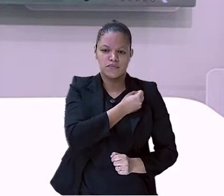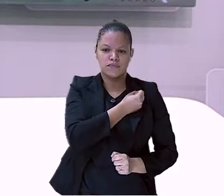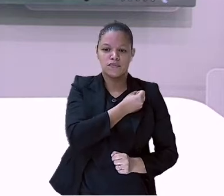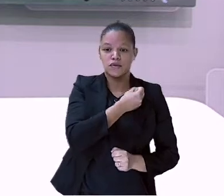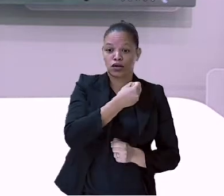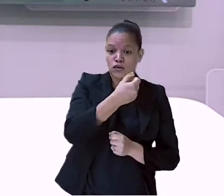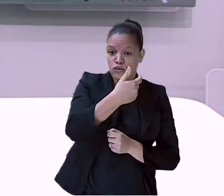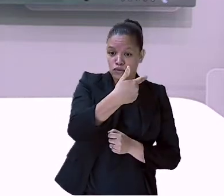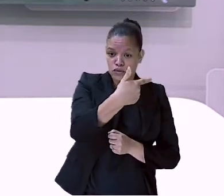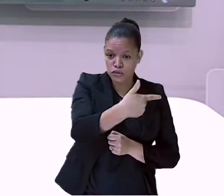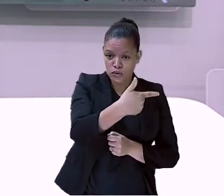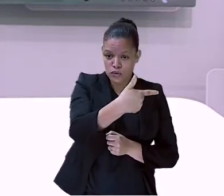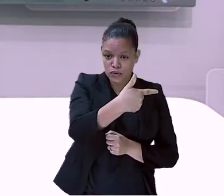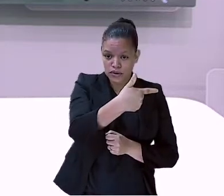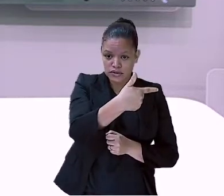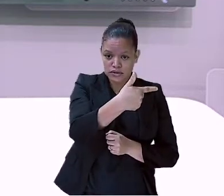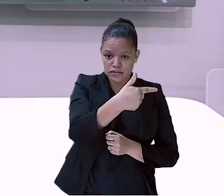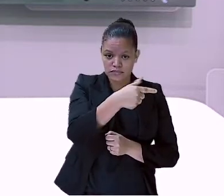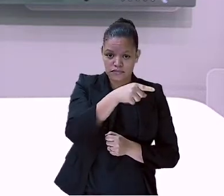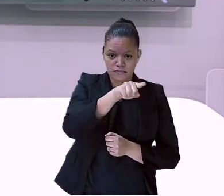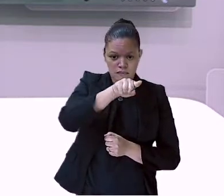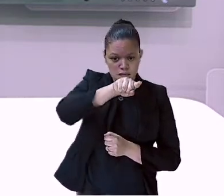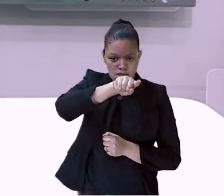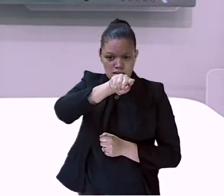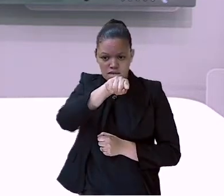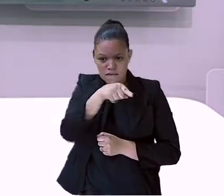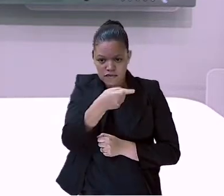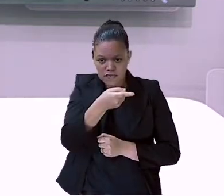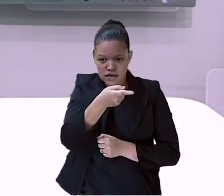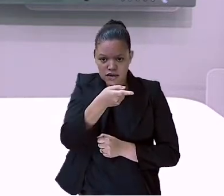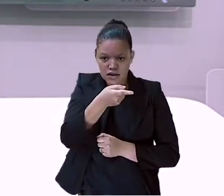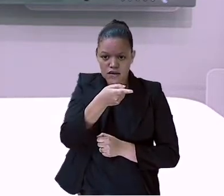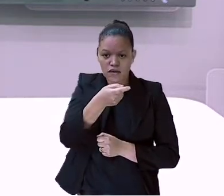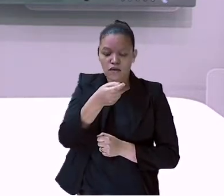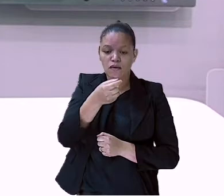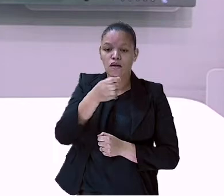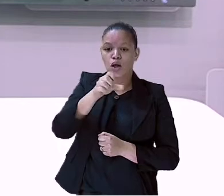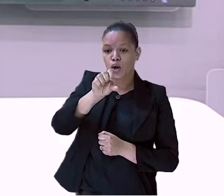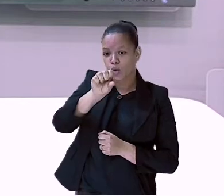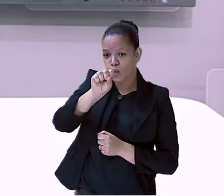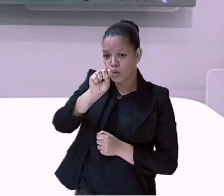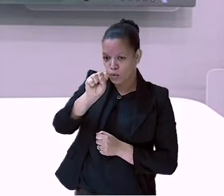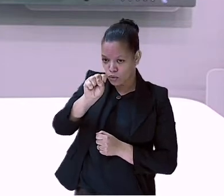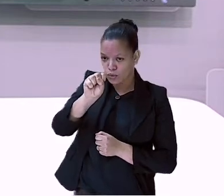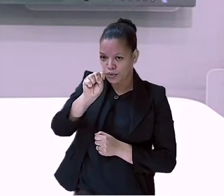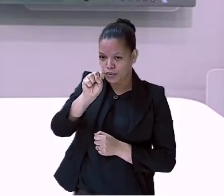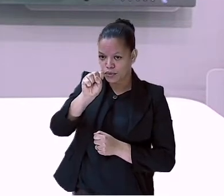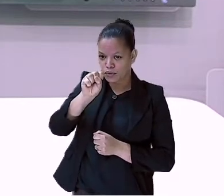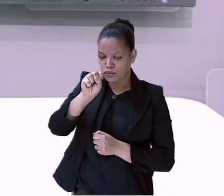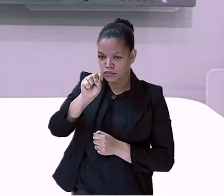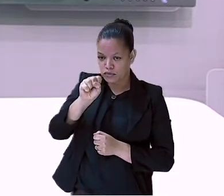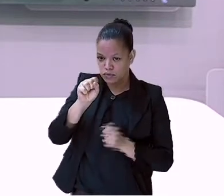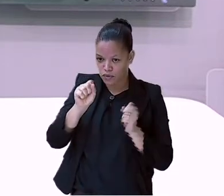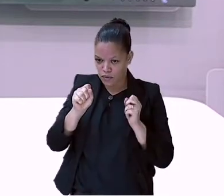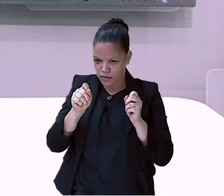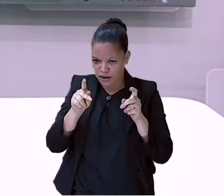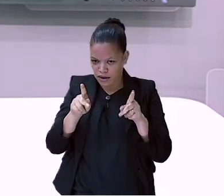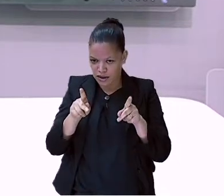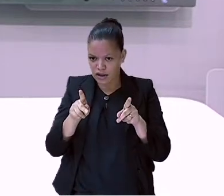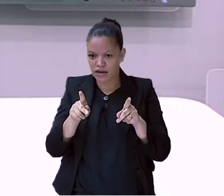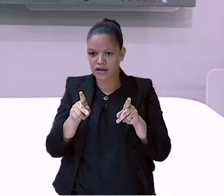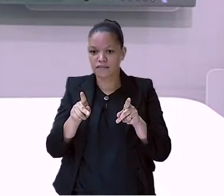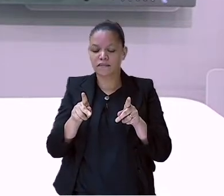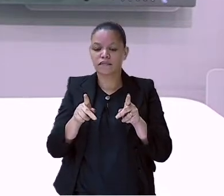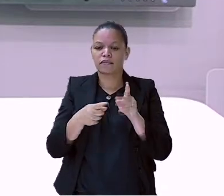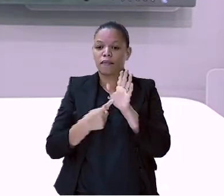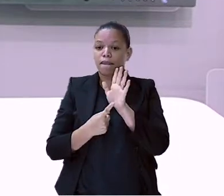2,8, eu tenho que representar em cm, que é a sigla do centímetro. Porque o que conta, o